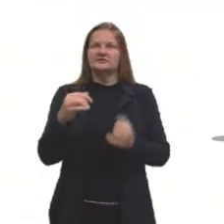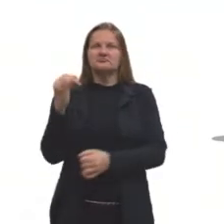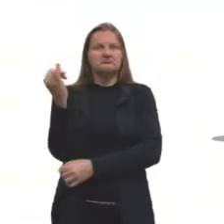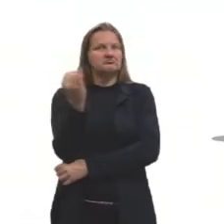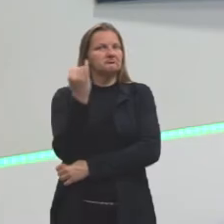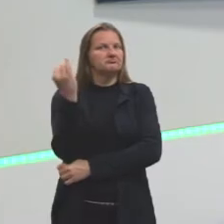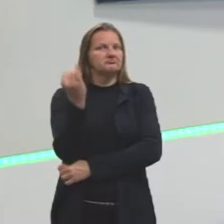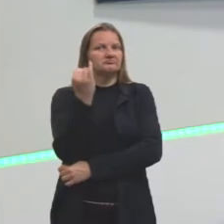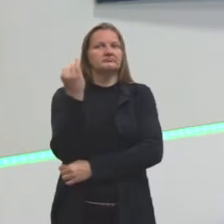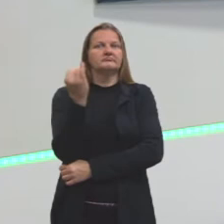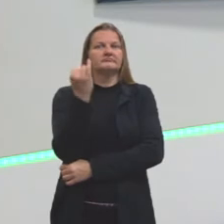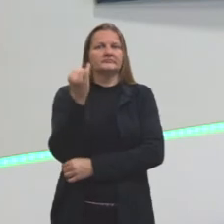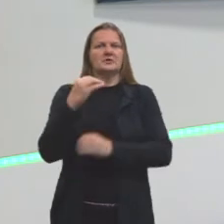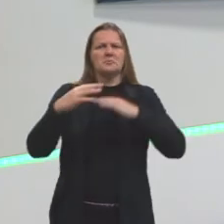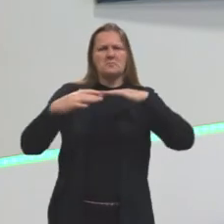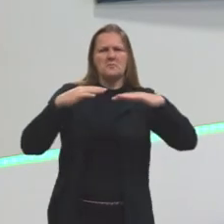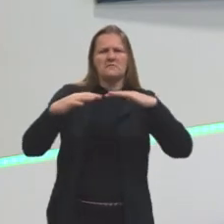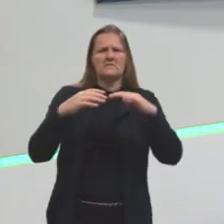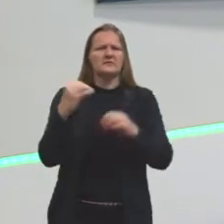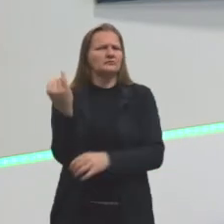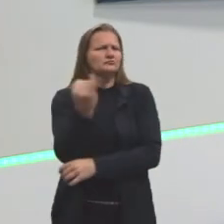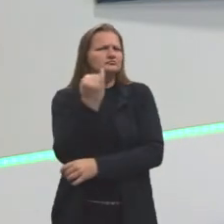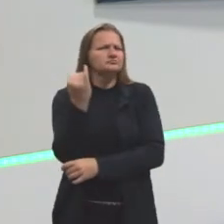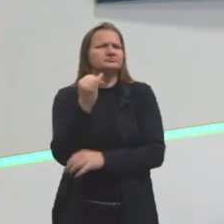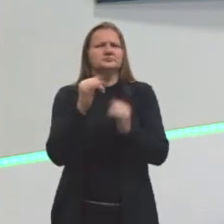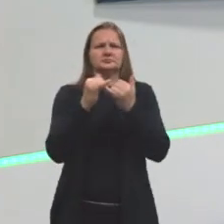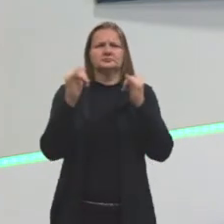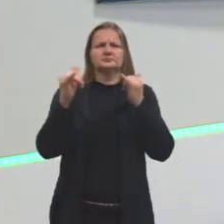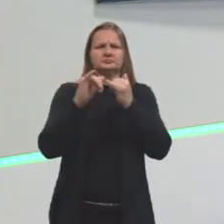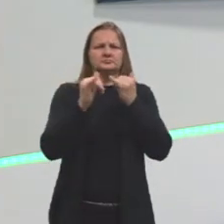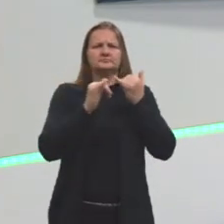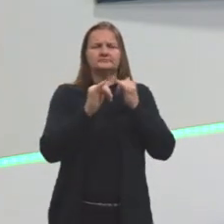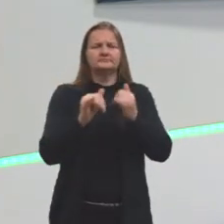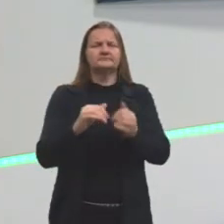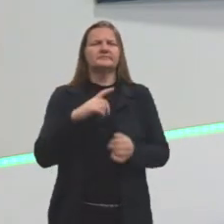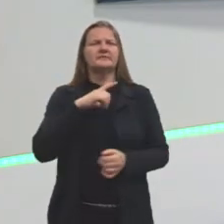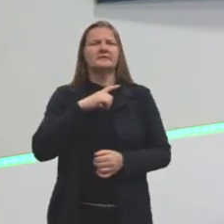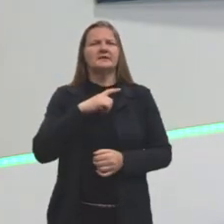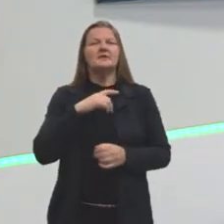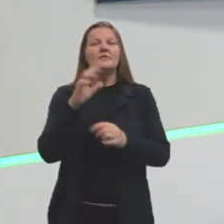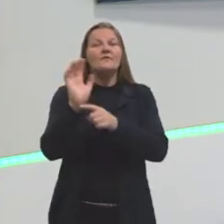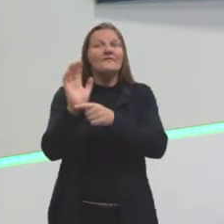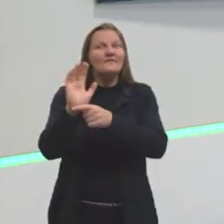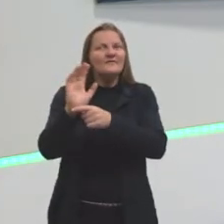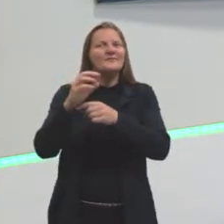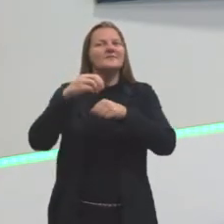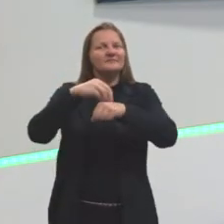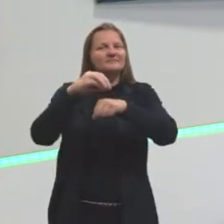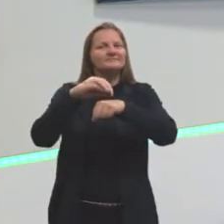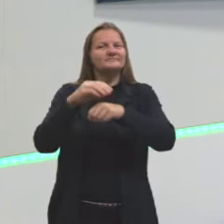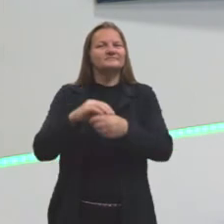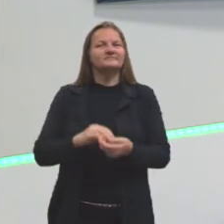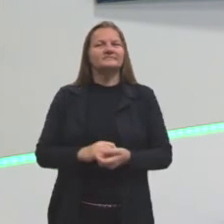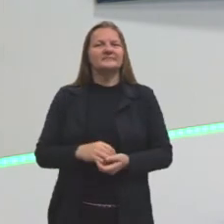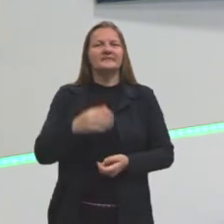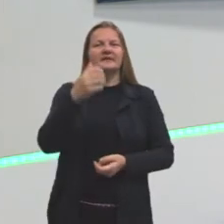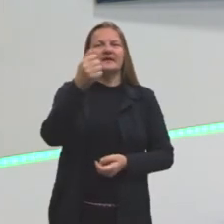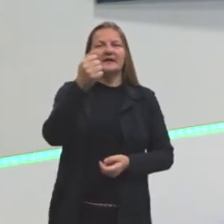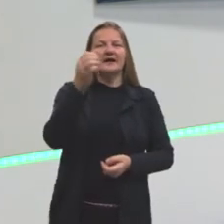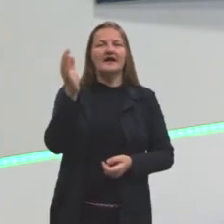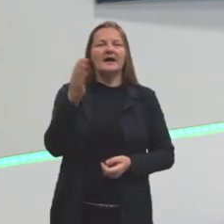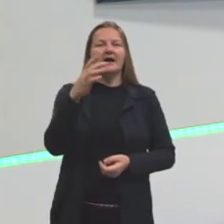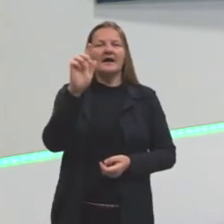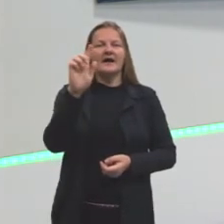ela já era movimento né ela já tinha movimento tem um filme bem interessante né que se chama a guerra das